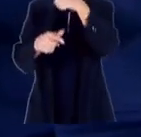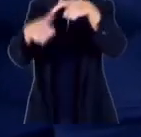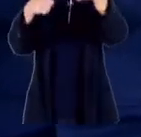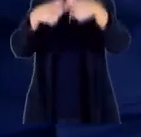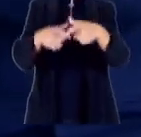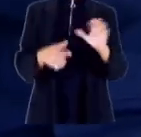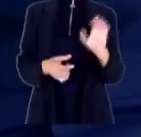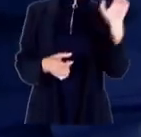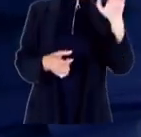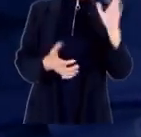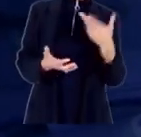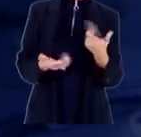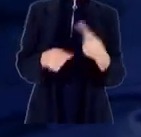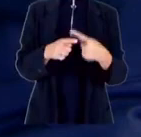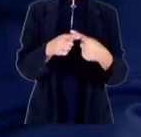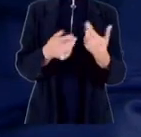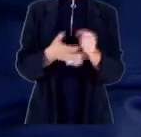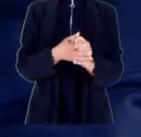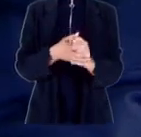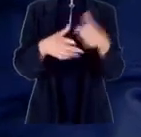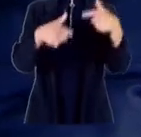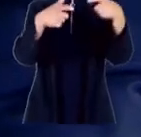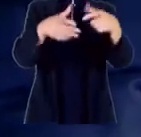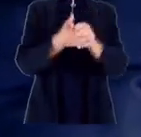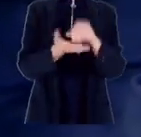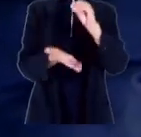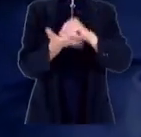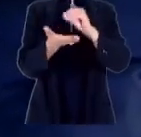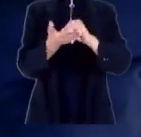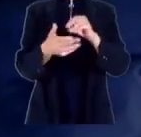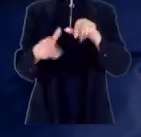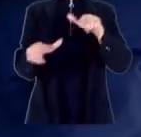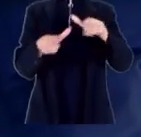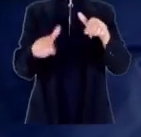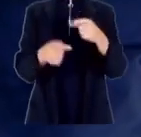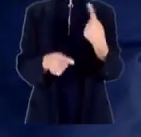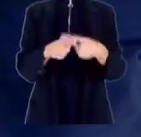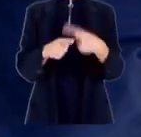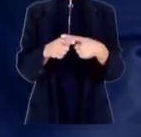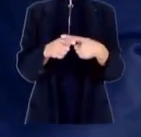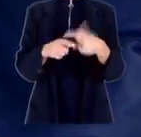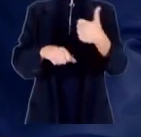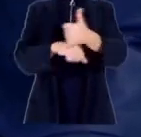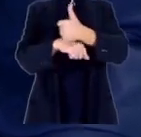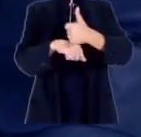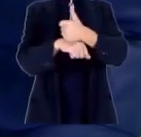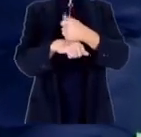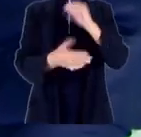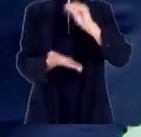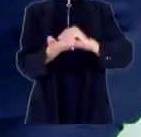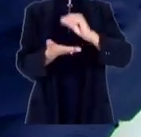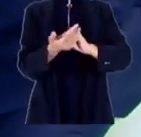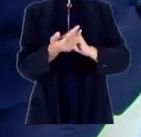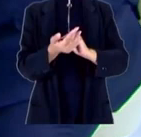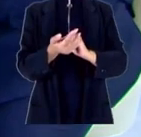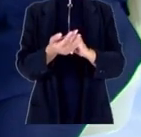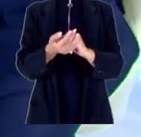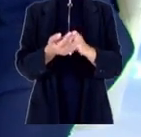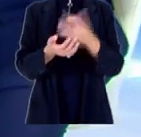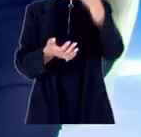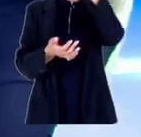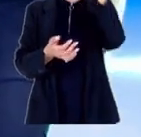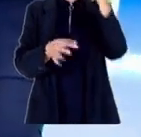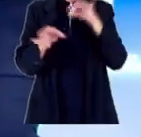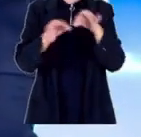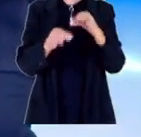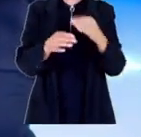o meu sim por que que ali nós não temos o trabalhador Porque ele não tá qualificado porque ele não tá preparado para o mercado